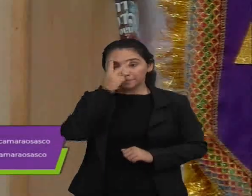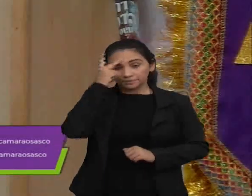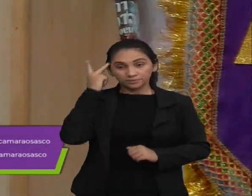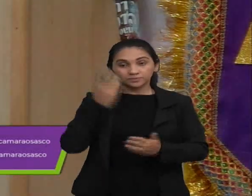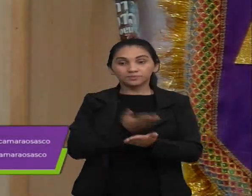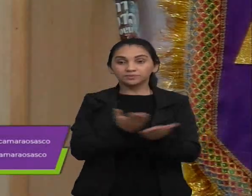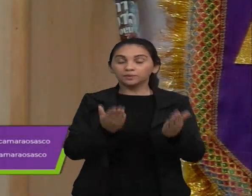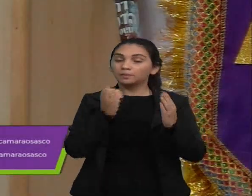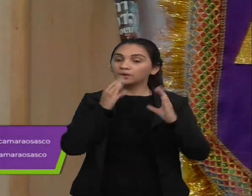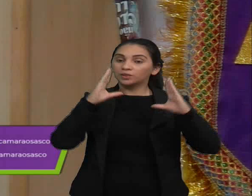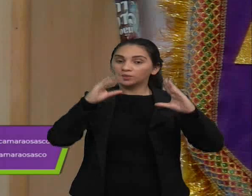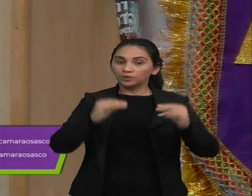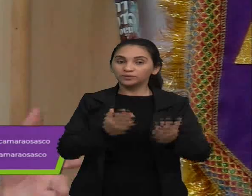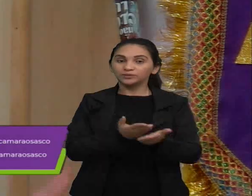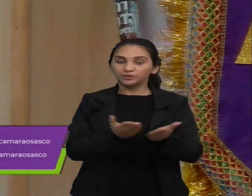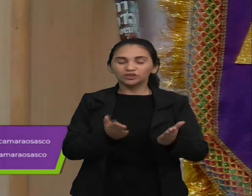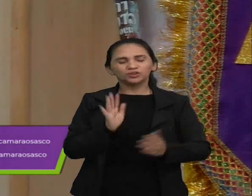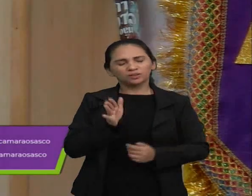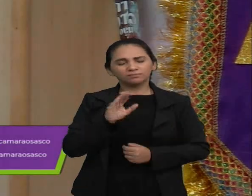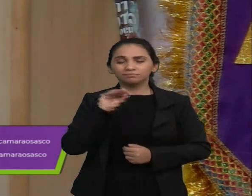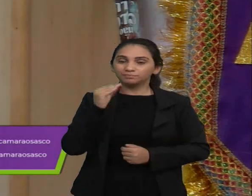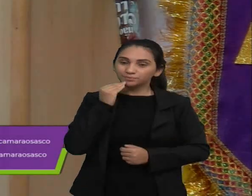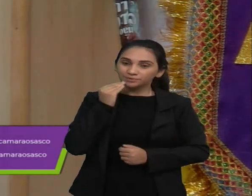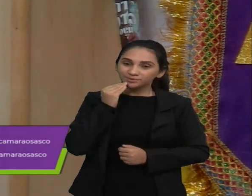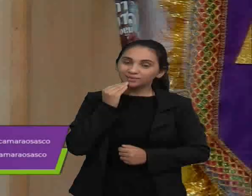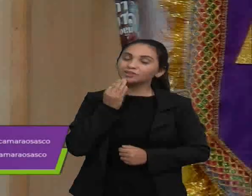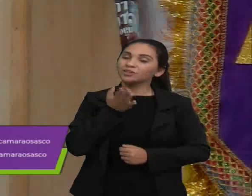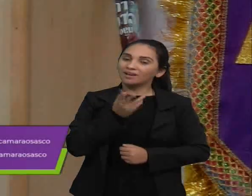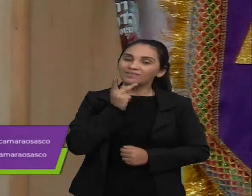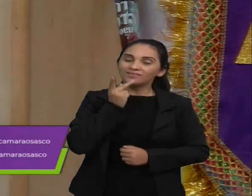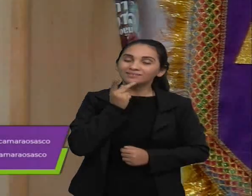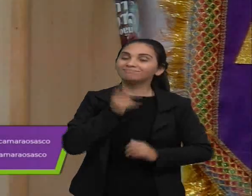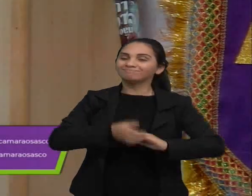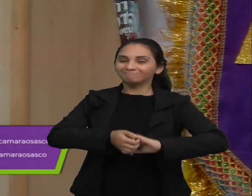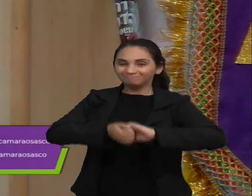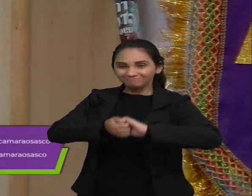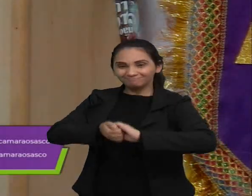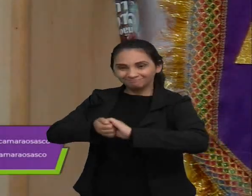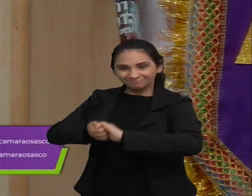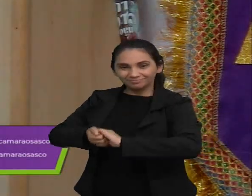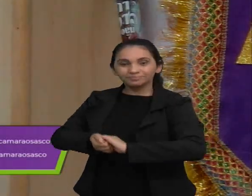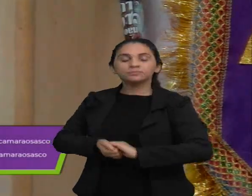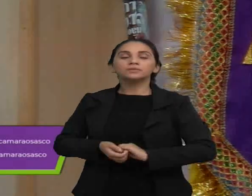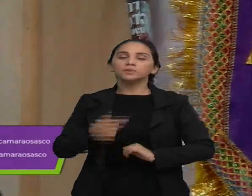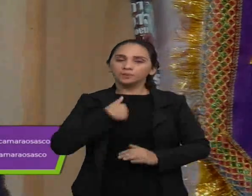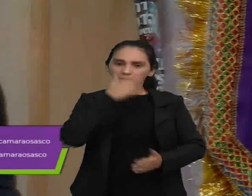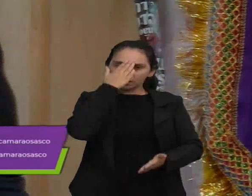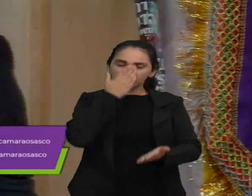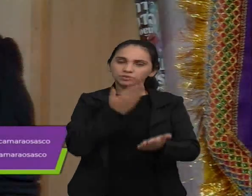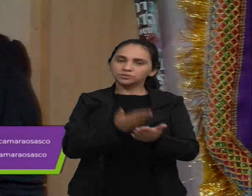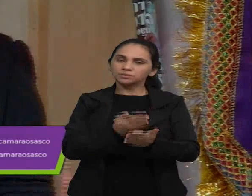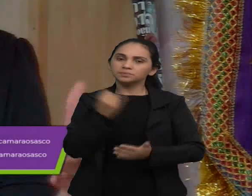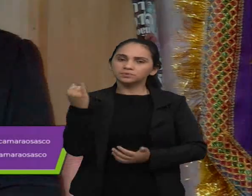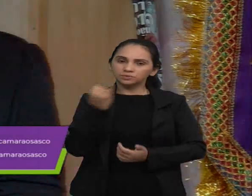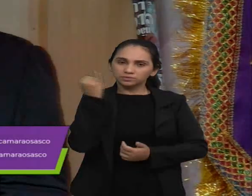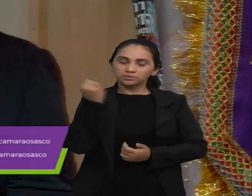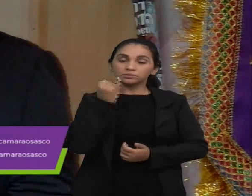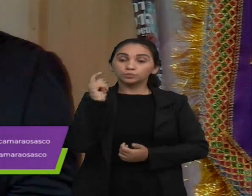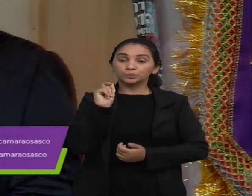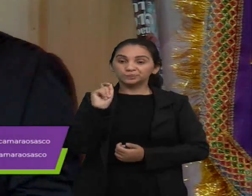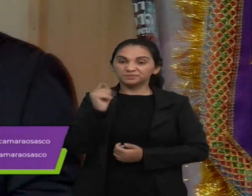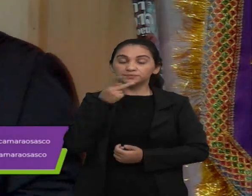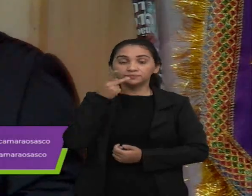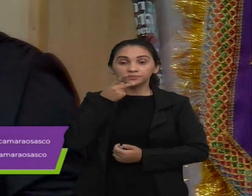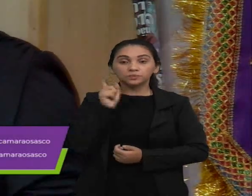noite a todas e todos já tive a oportunidade de saudar a presença de vocês mas eu acredito que seja muito importante a gente ressaltar